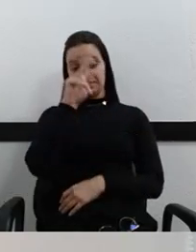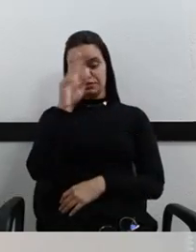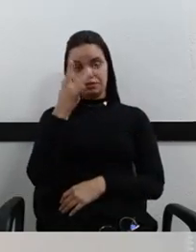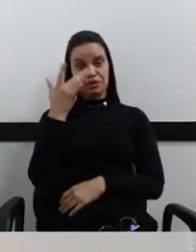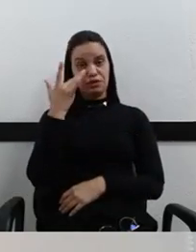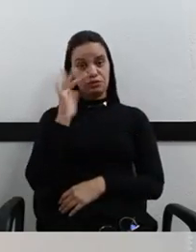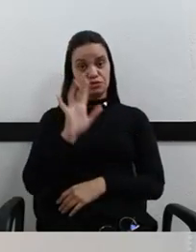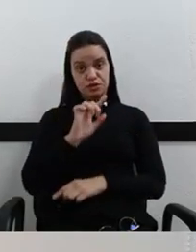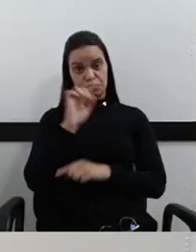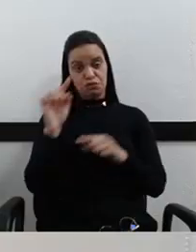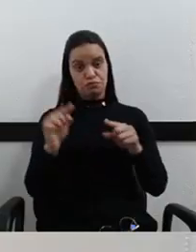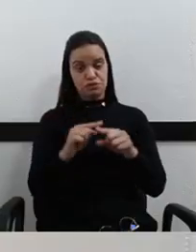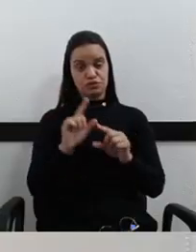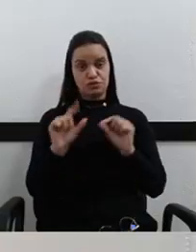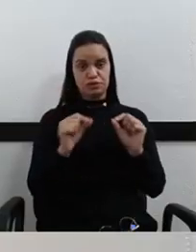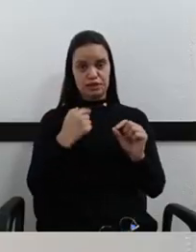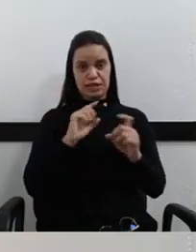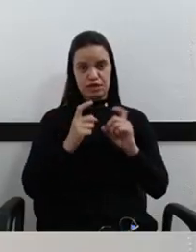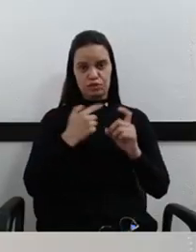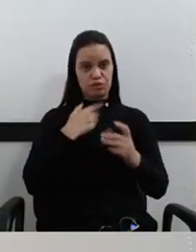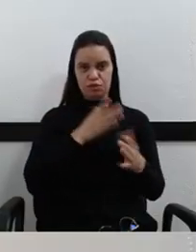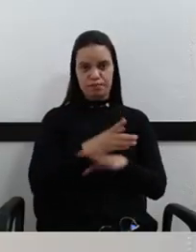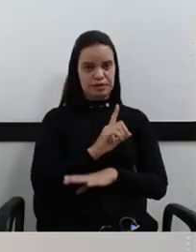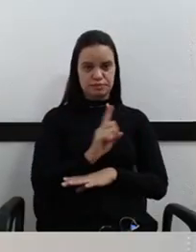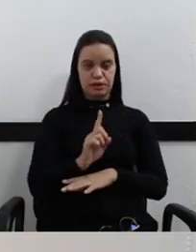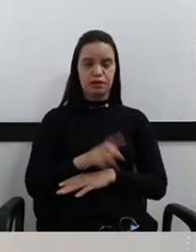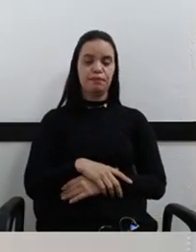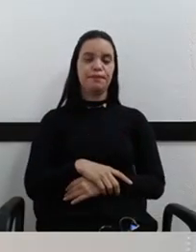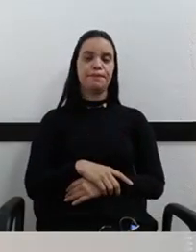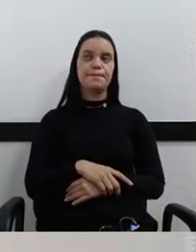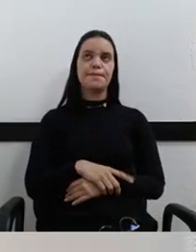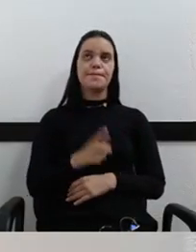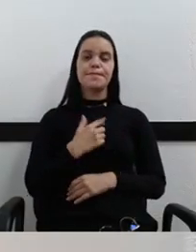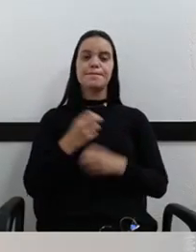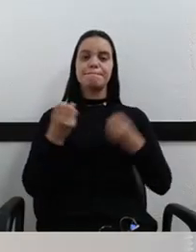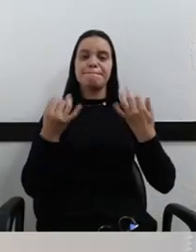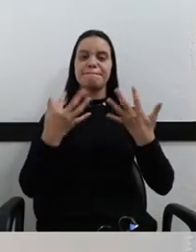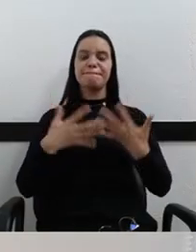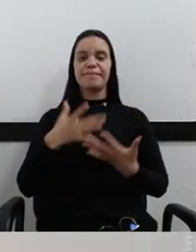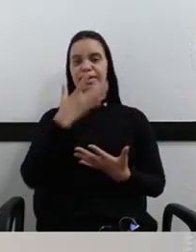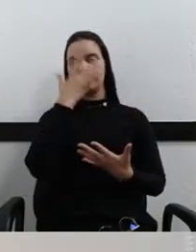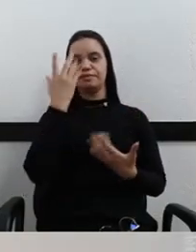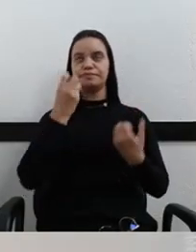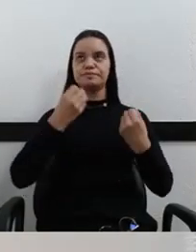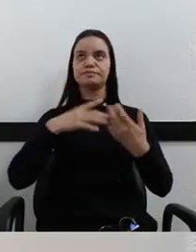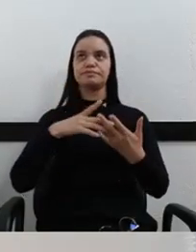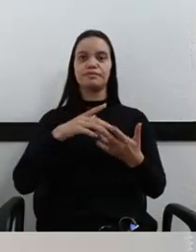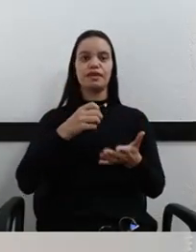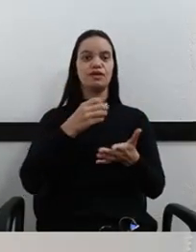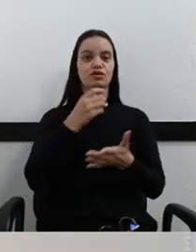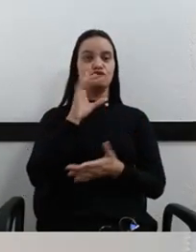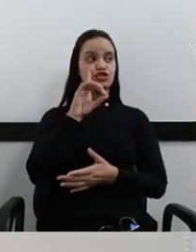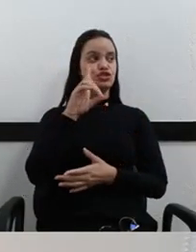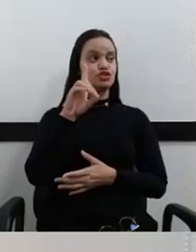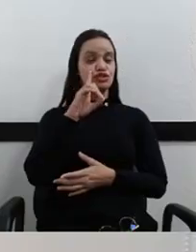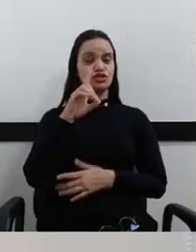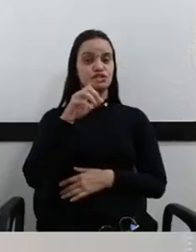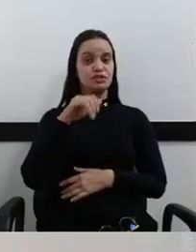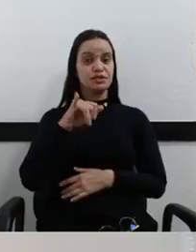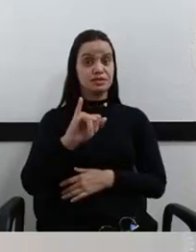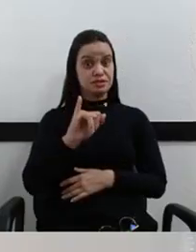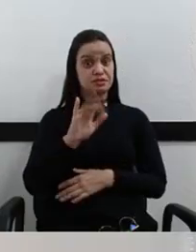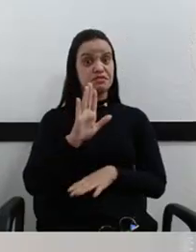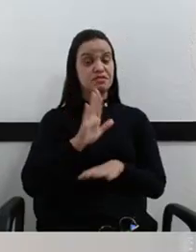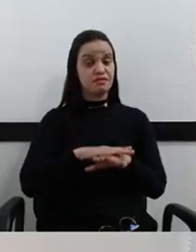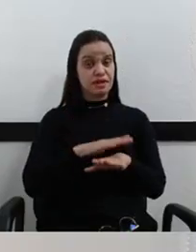sei quais foram, porque eu não participei dessa construção, nós pontuamos que a pessoa tem que entrar no sistema e pedir dia a dia. Se assim